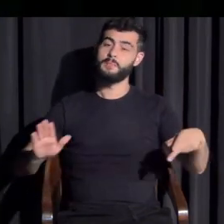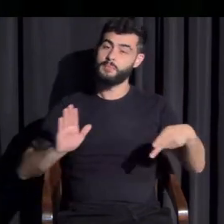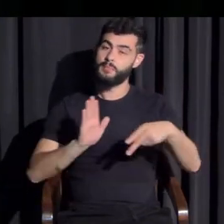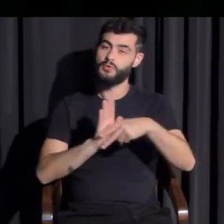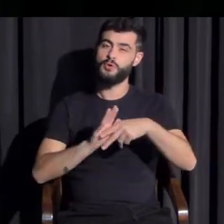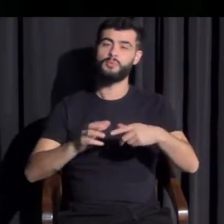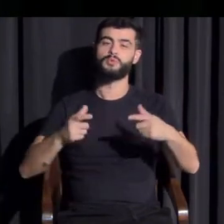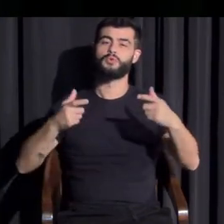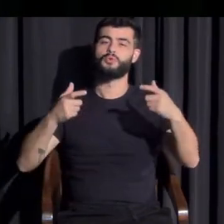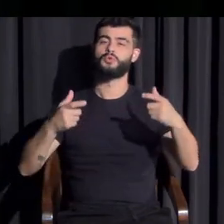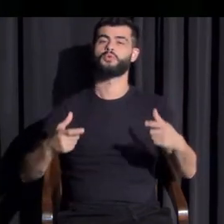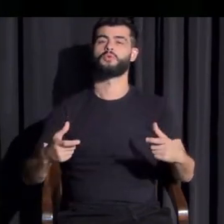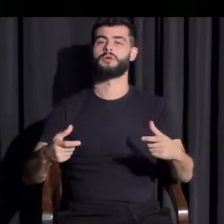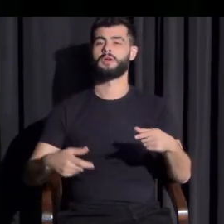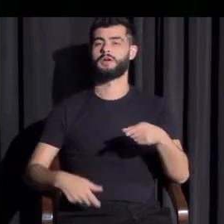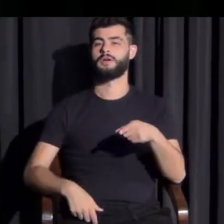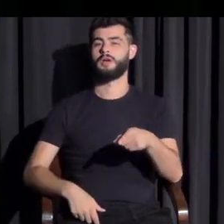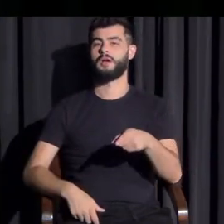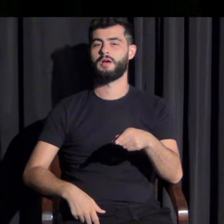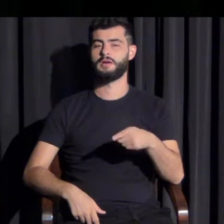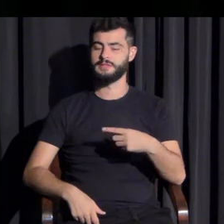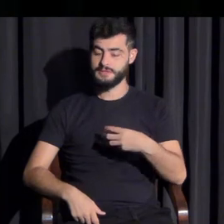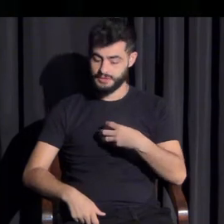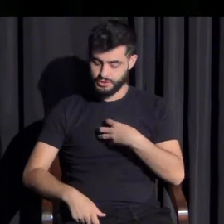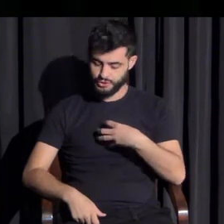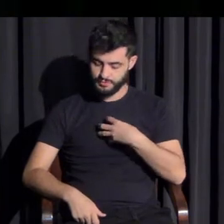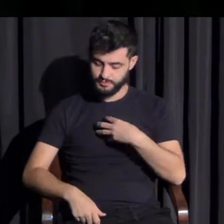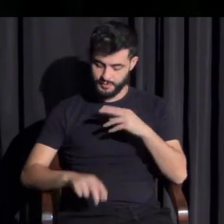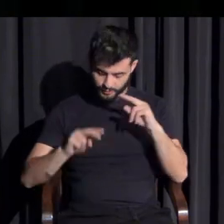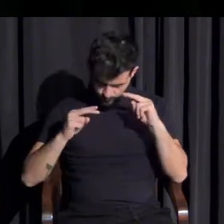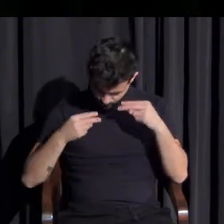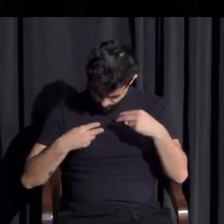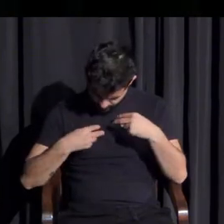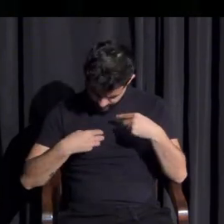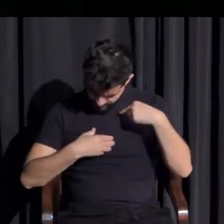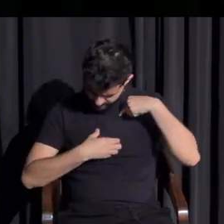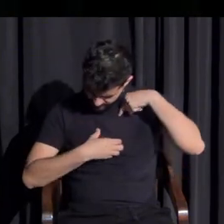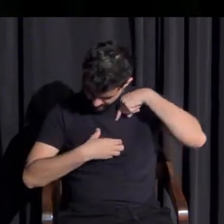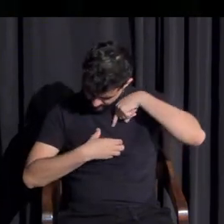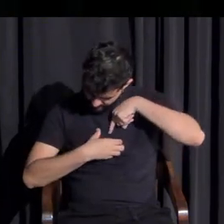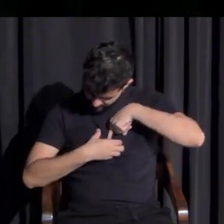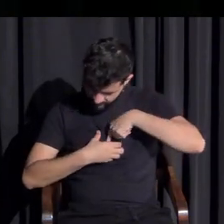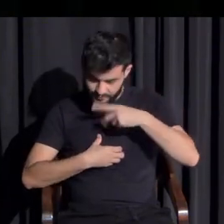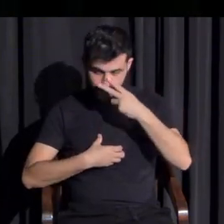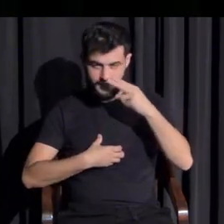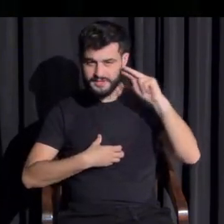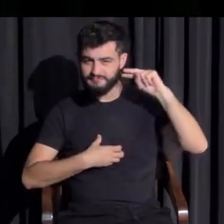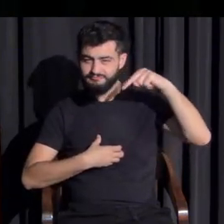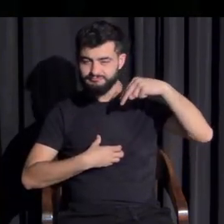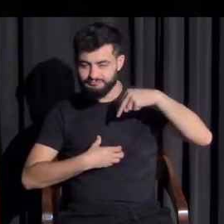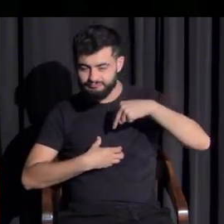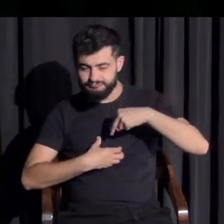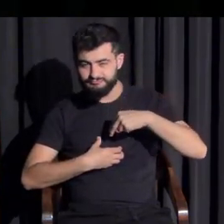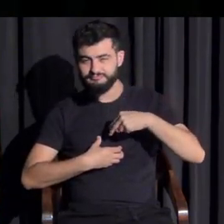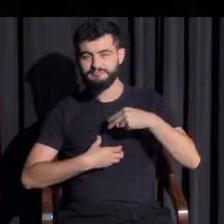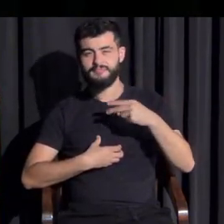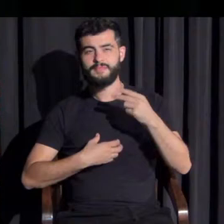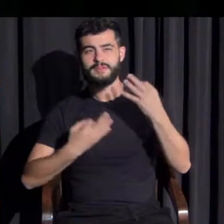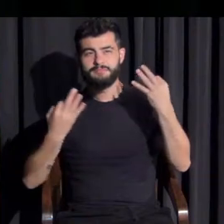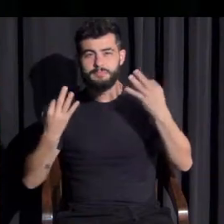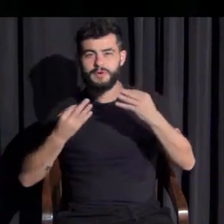que essa imagem que a gente tem dentro da gente está turvada ainda, está borrada, é um